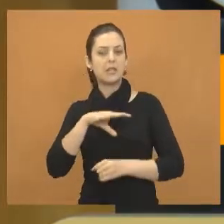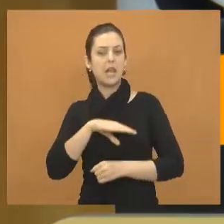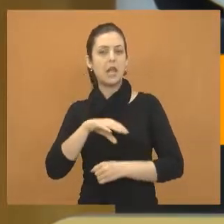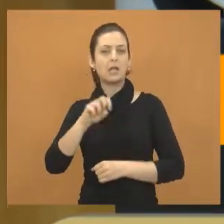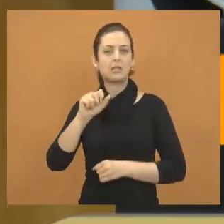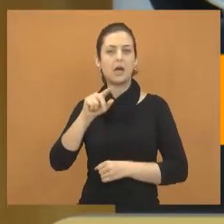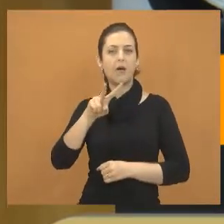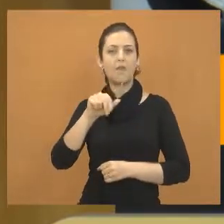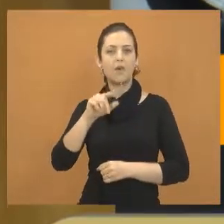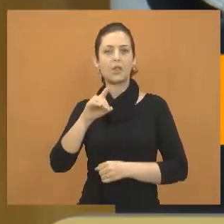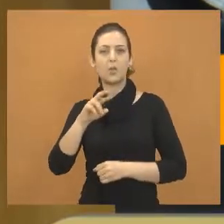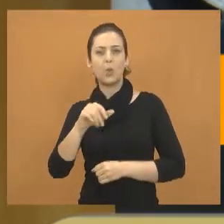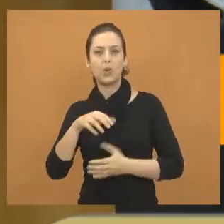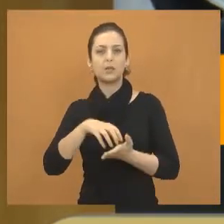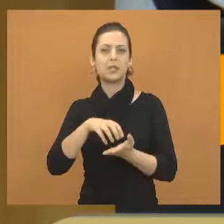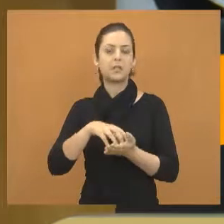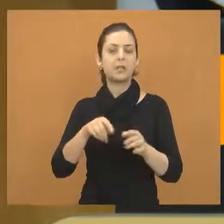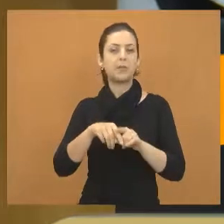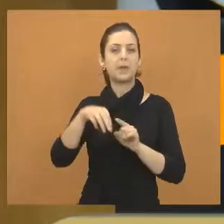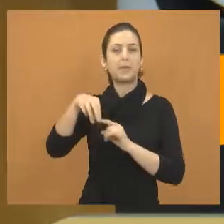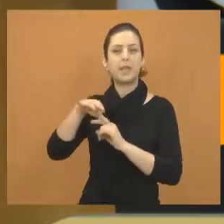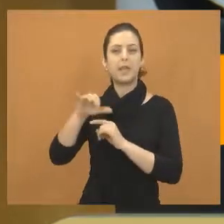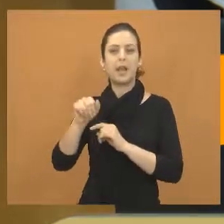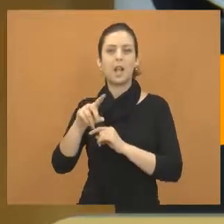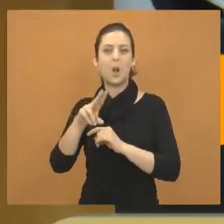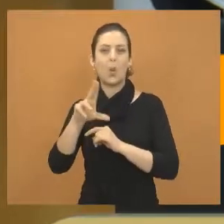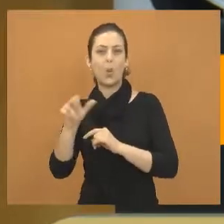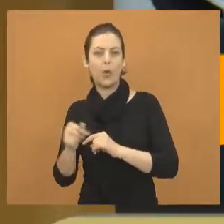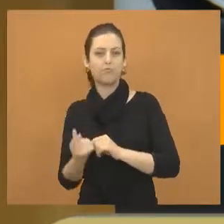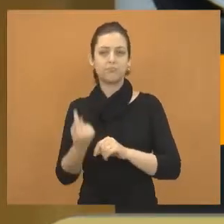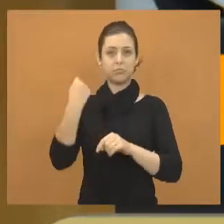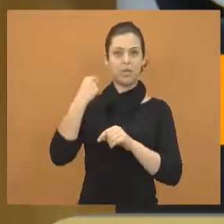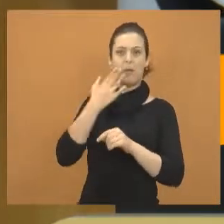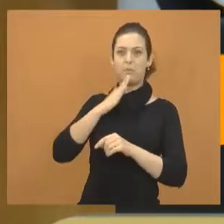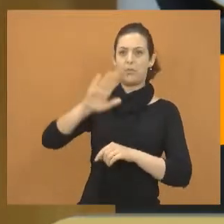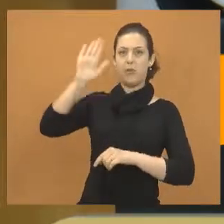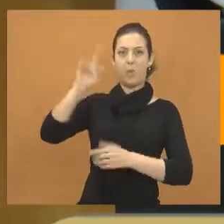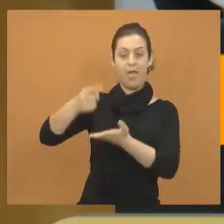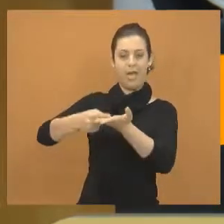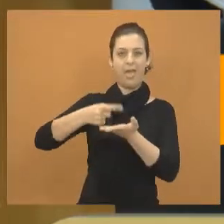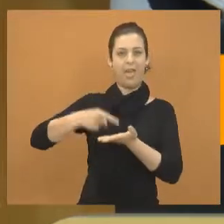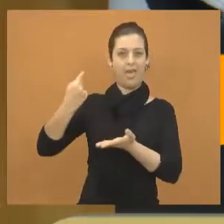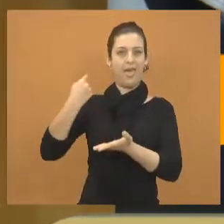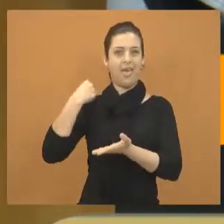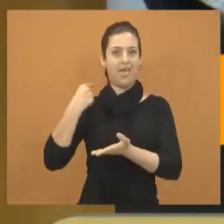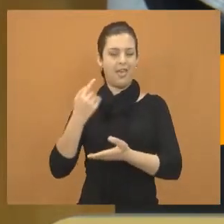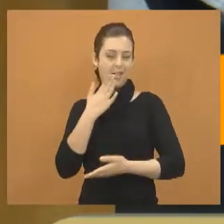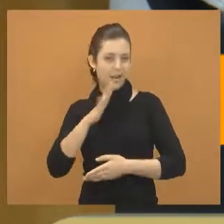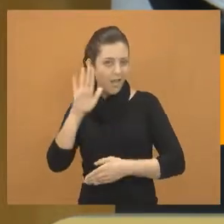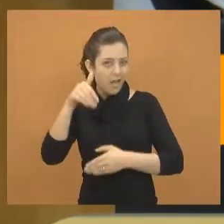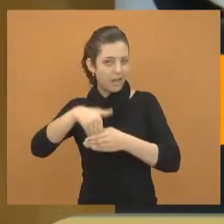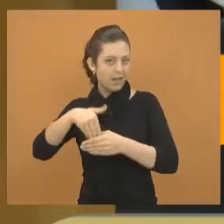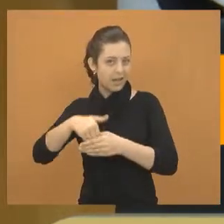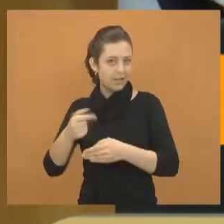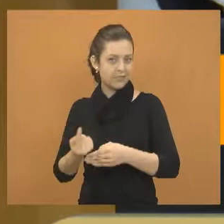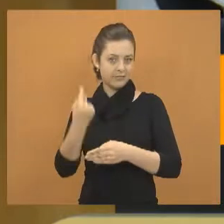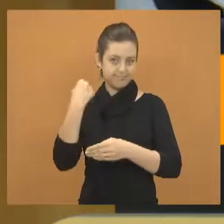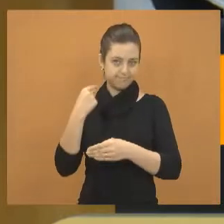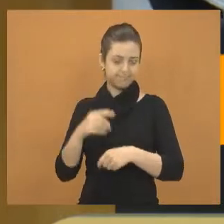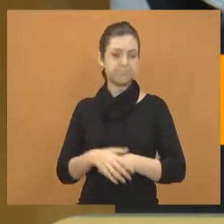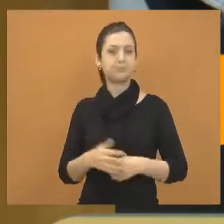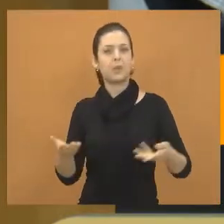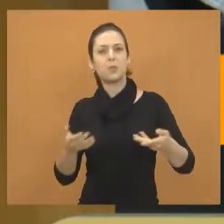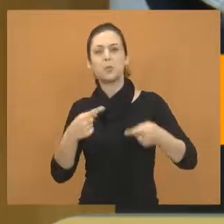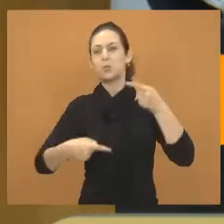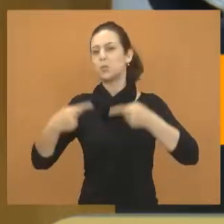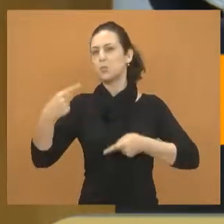Salvador, no Centro e Parque Meia Lua. Era esse compromisso estabelecido em campanha e que